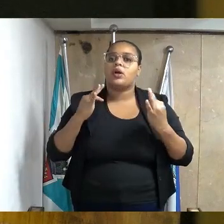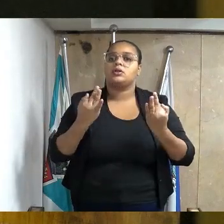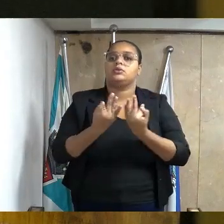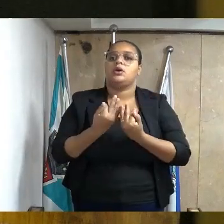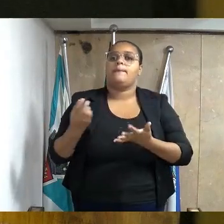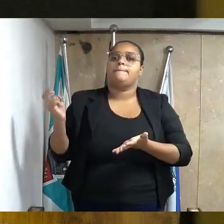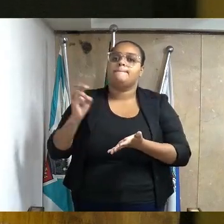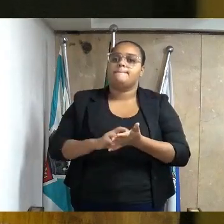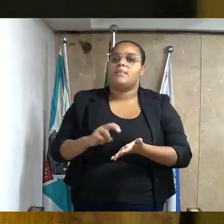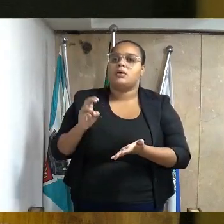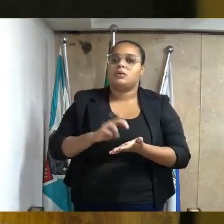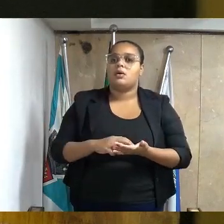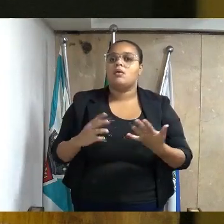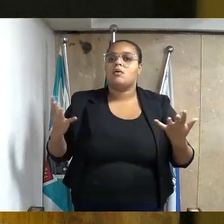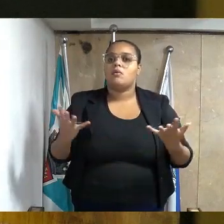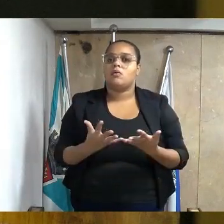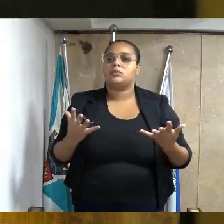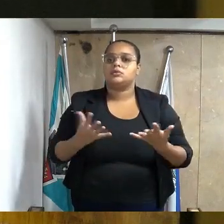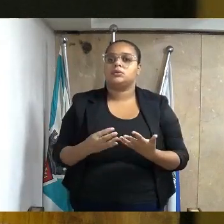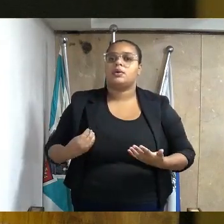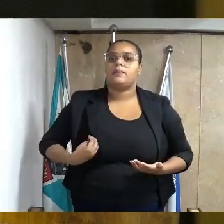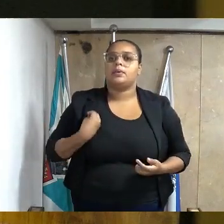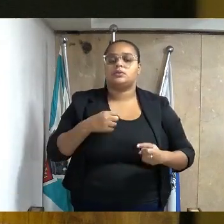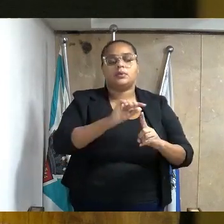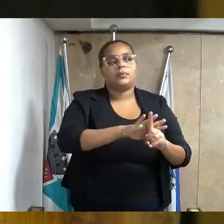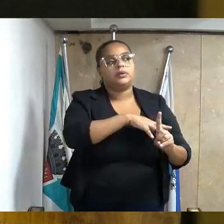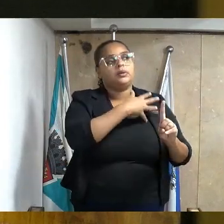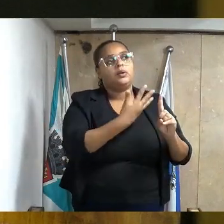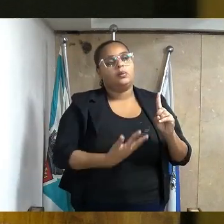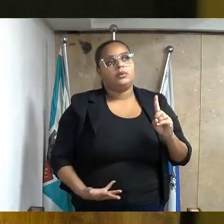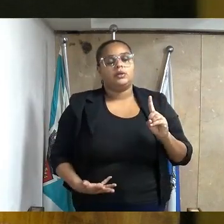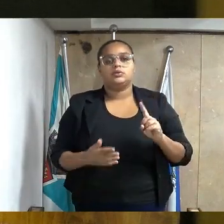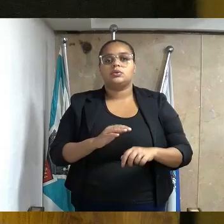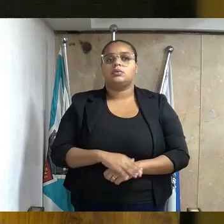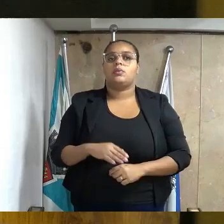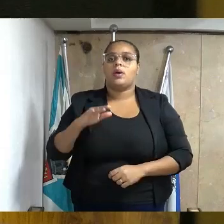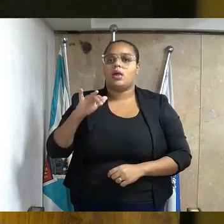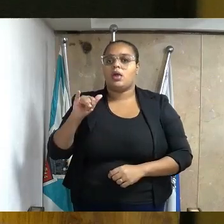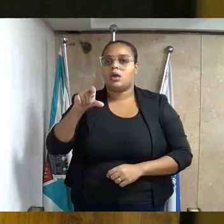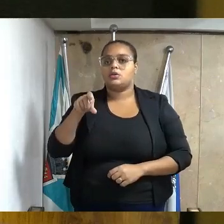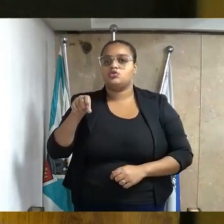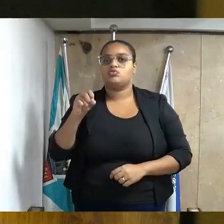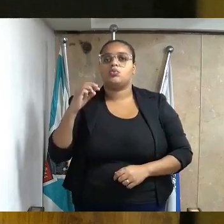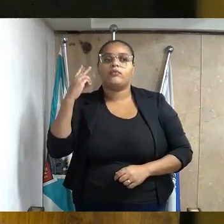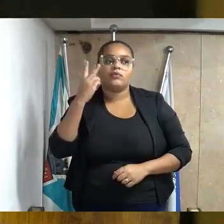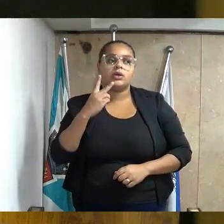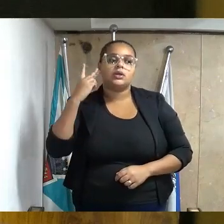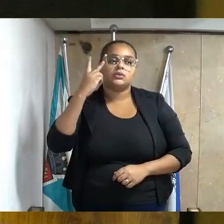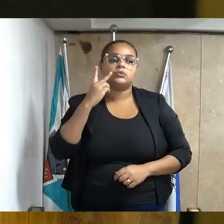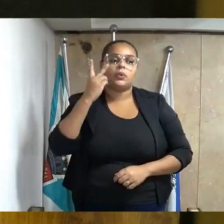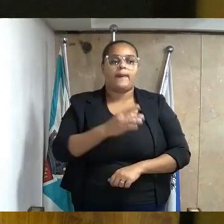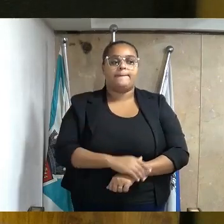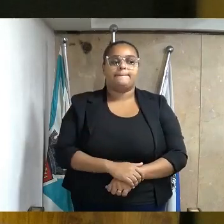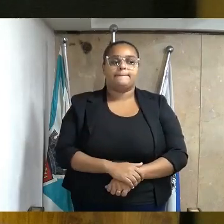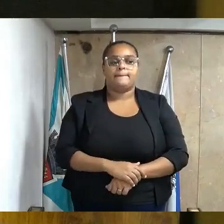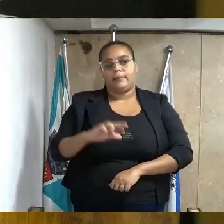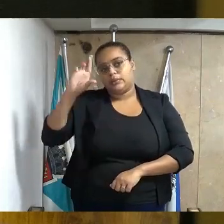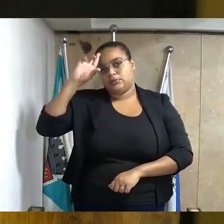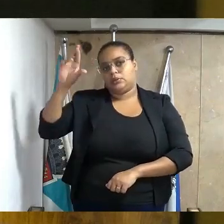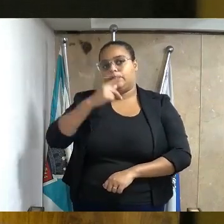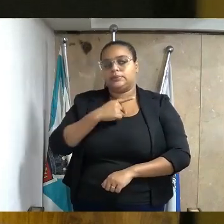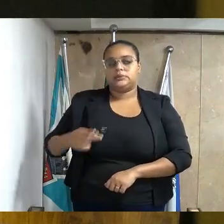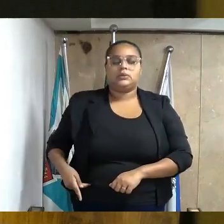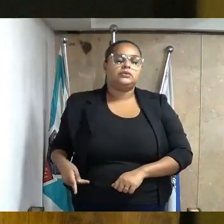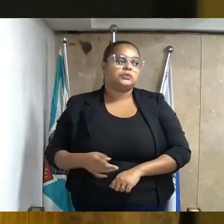participando dessa homenagem ao Enzo, que é o nosso vereador Mirim. Senhor